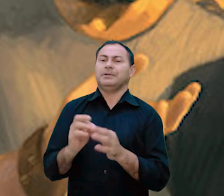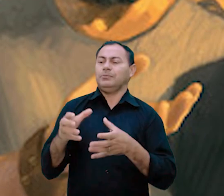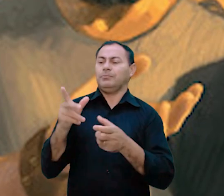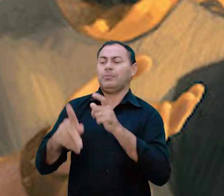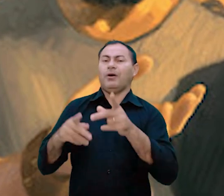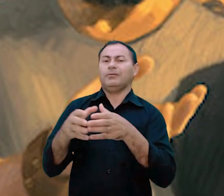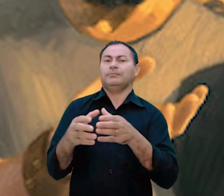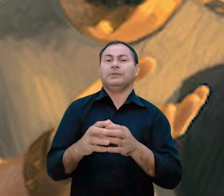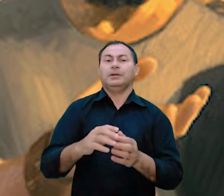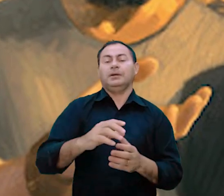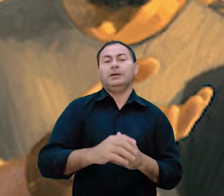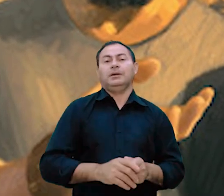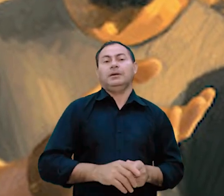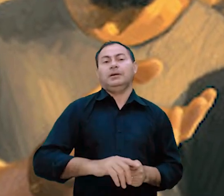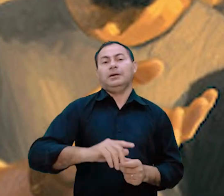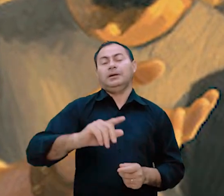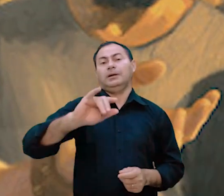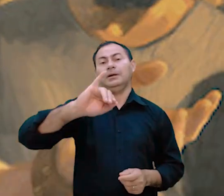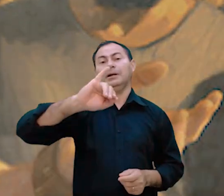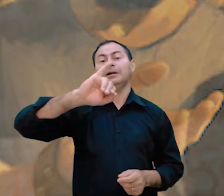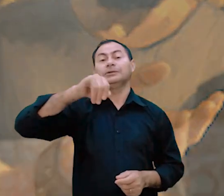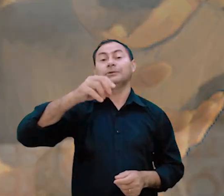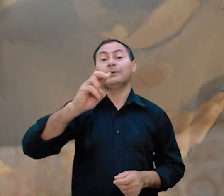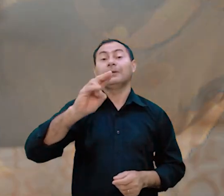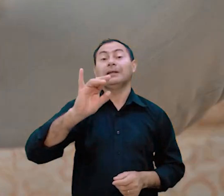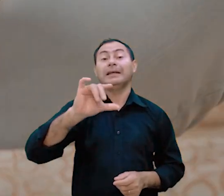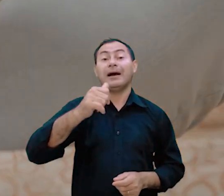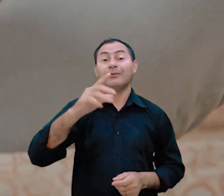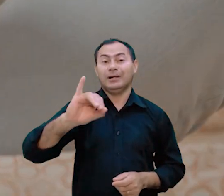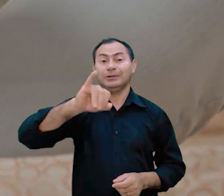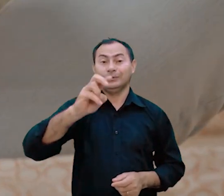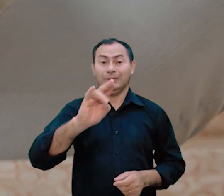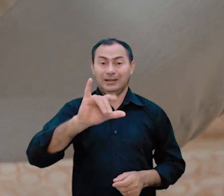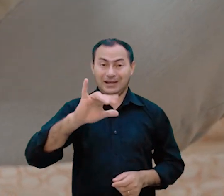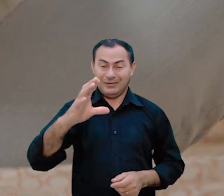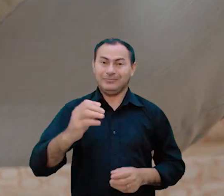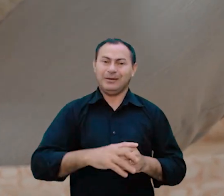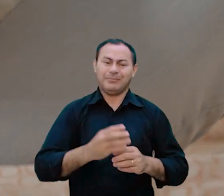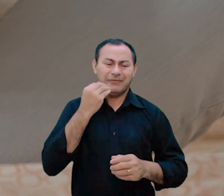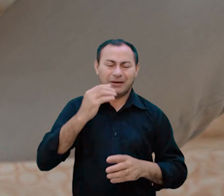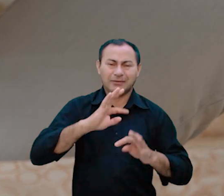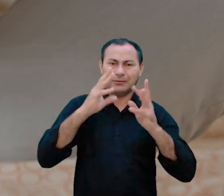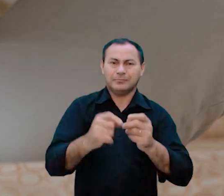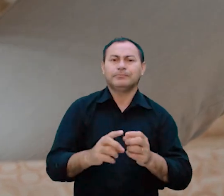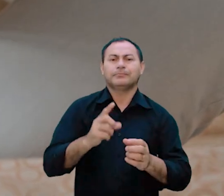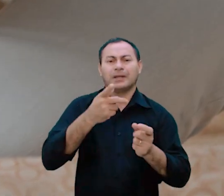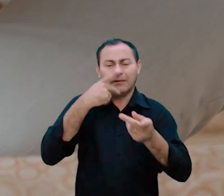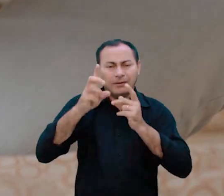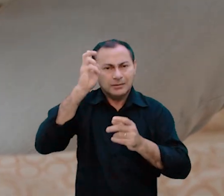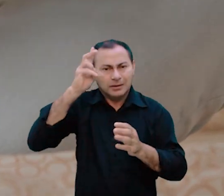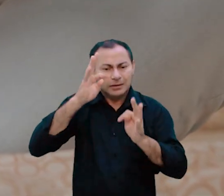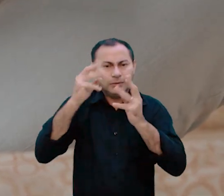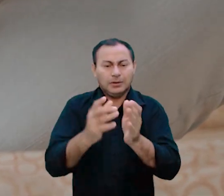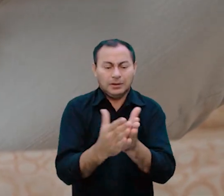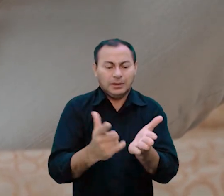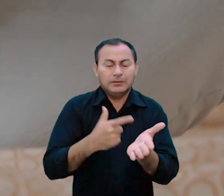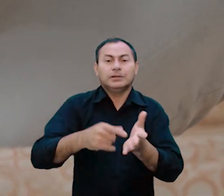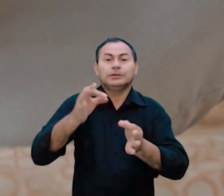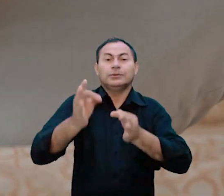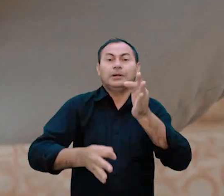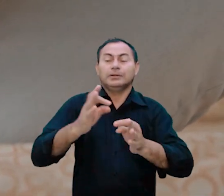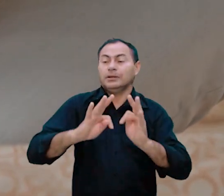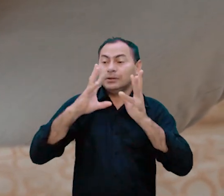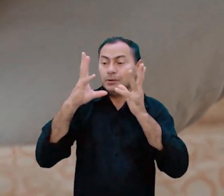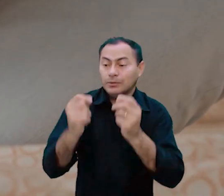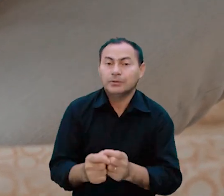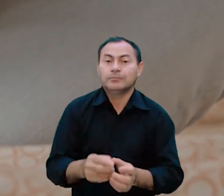menor do meu clã." Gideão se autodescreveu como o mais fraco de todos. Essa história se repete em todo o livro